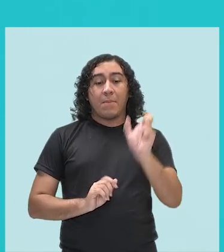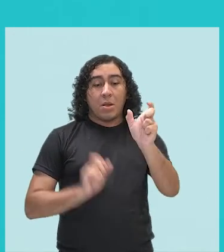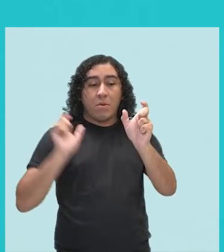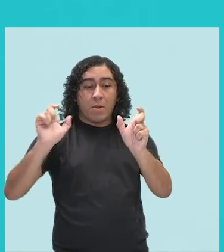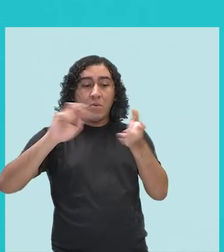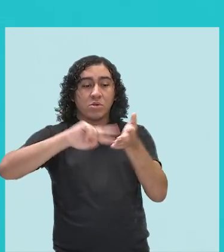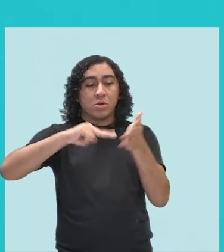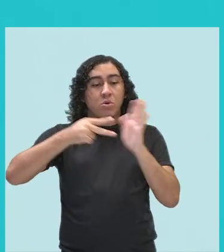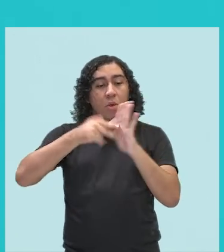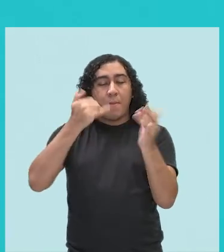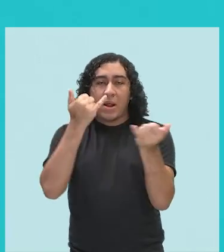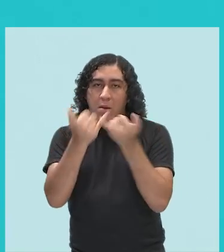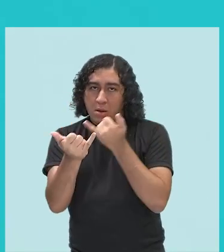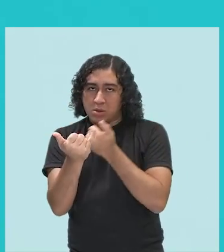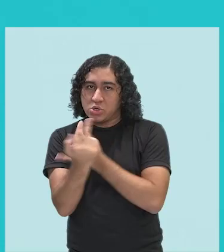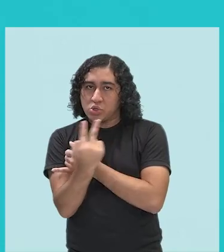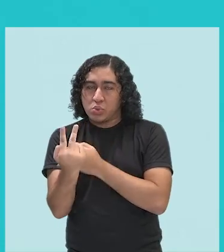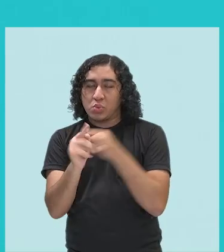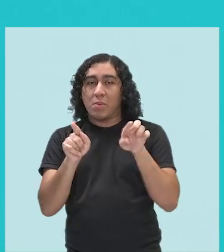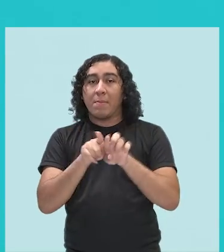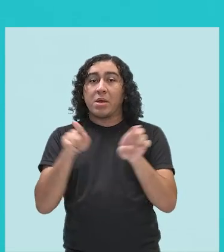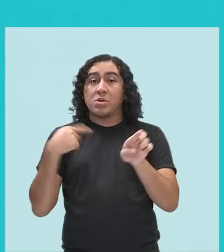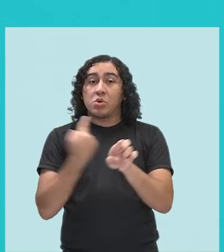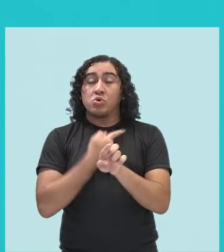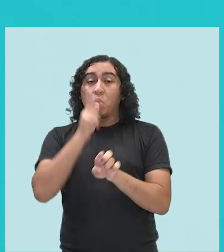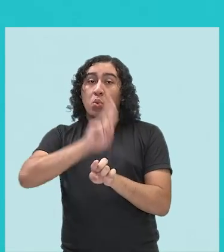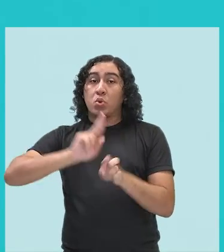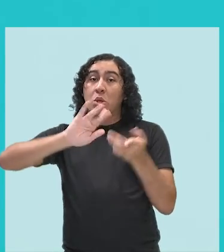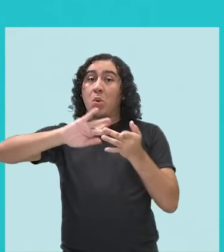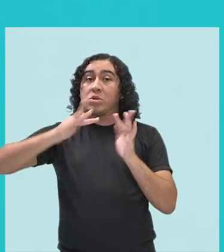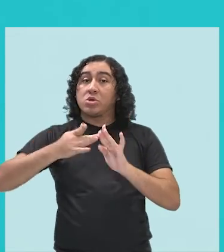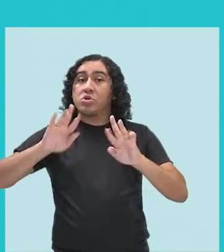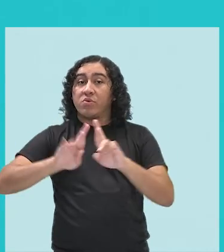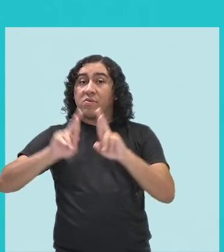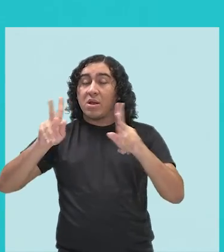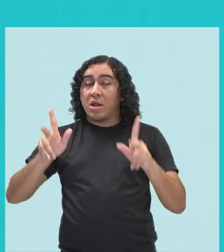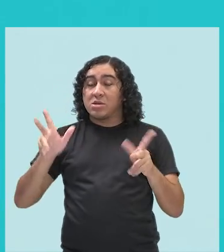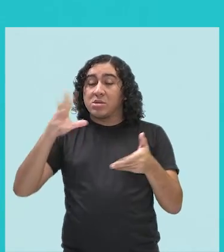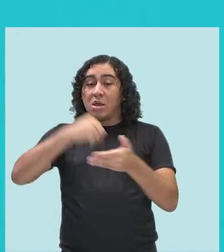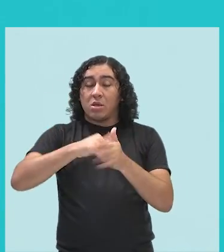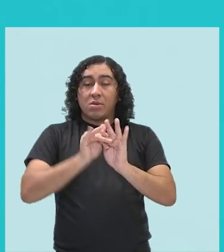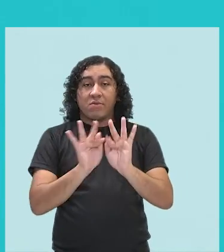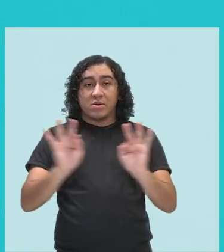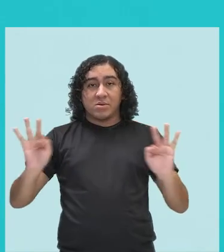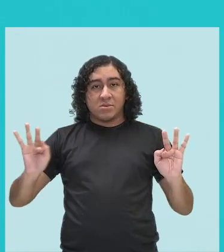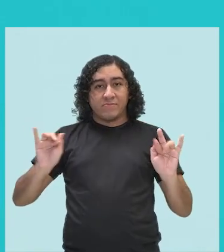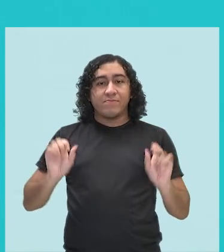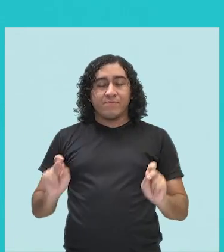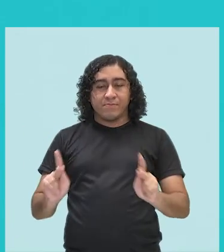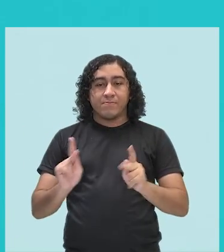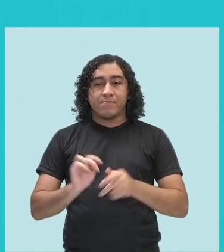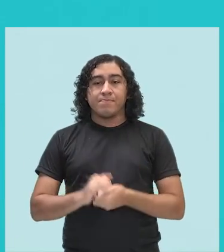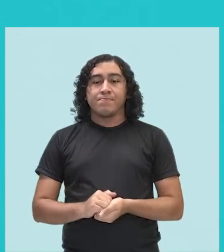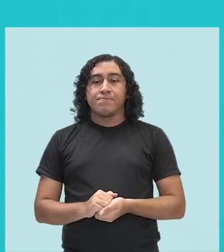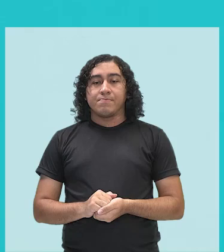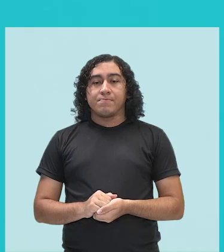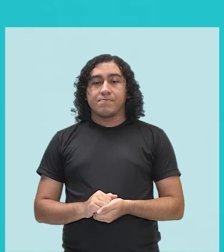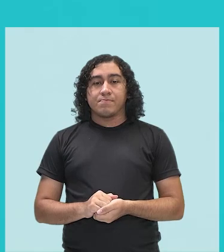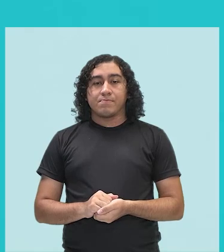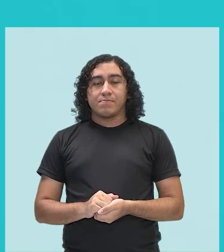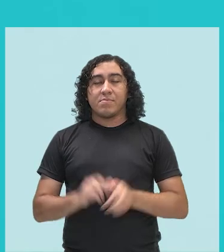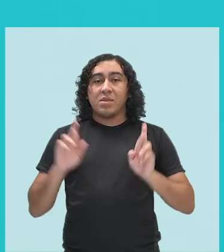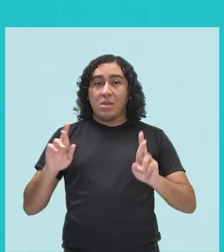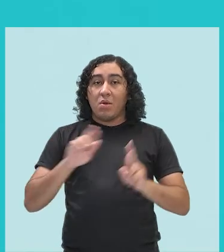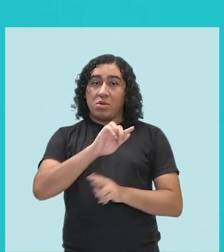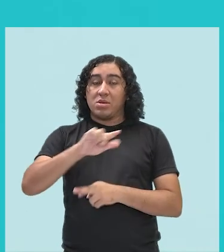mesmo significado, ou significado muito próximo, e que nós utilizamos aí em situações um pouquinho divergentes, né? Um pouquinho diferentes.